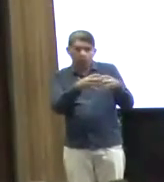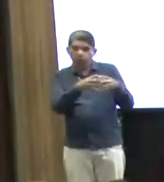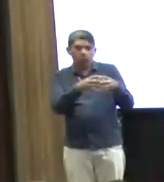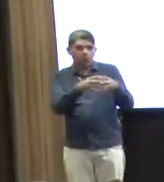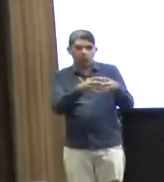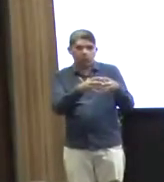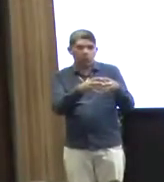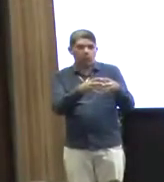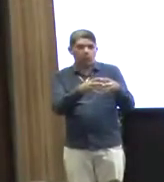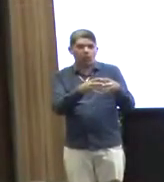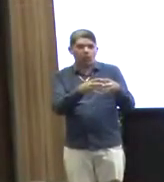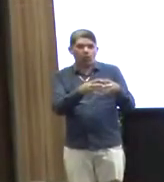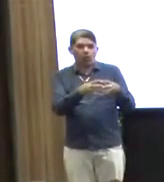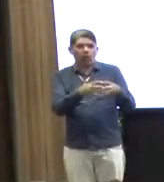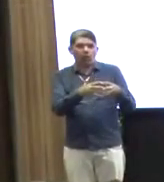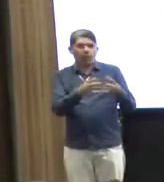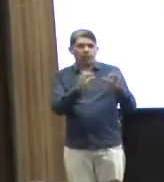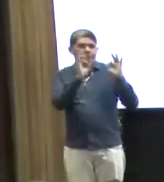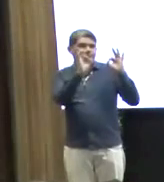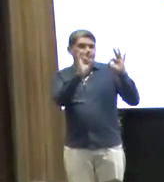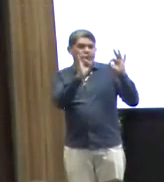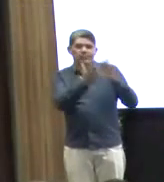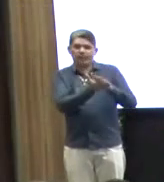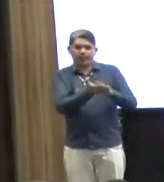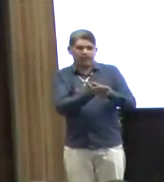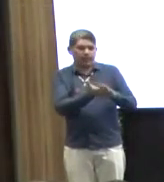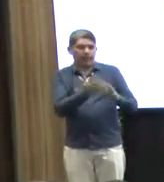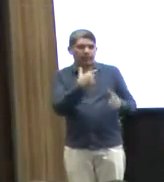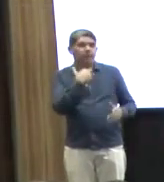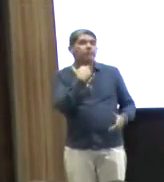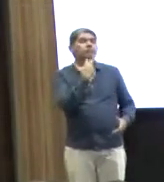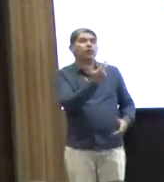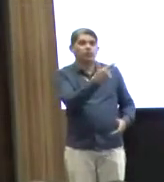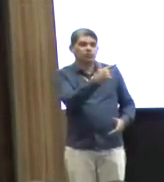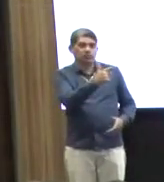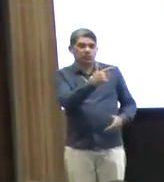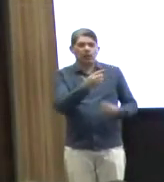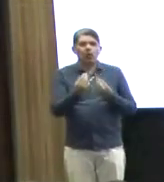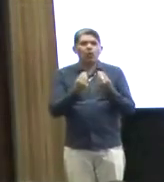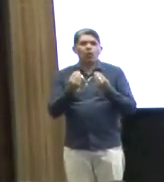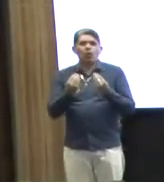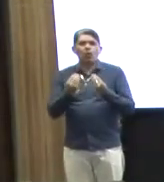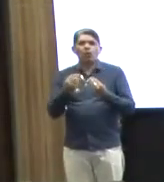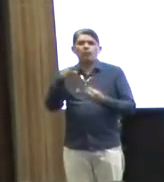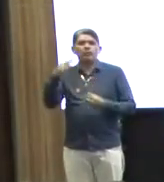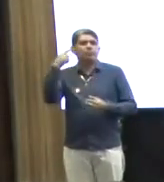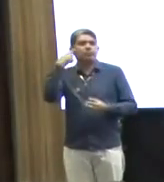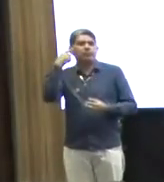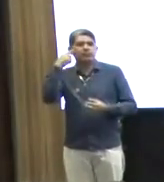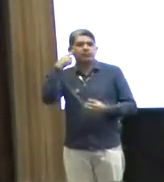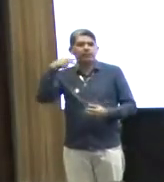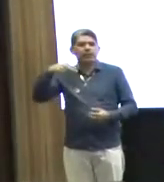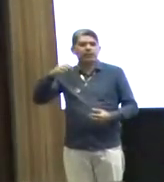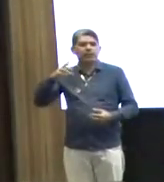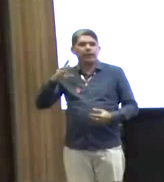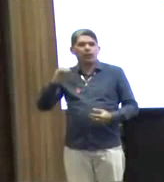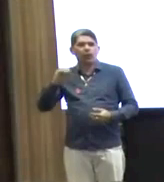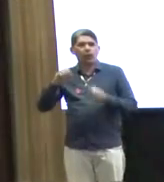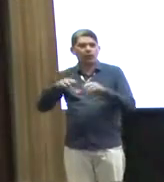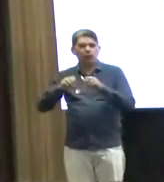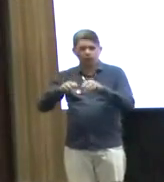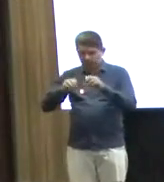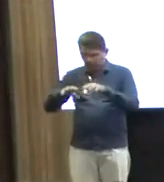às vezes privilegia quem está em certos padrões hegemônicos. Como a senhora pensa isso, sobre essa questão da necroeducação? Pode